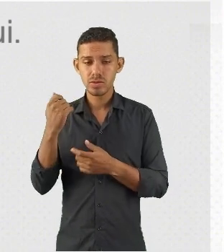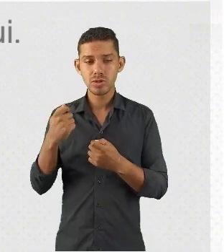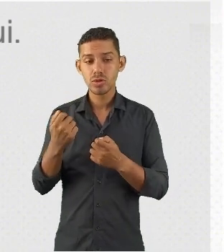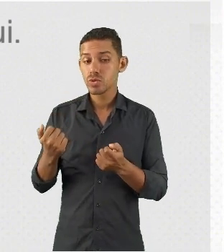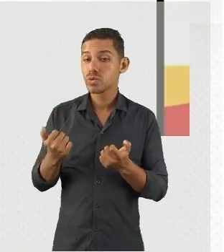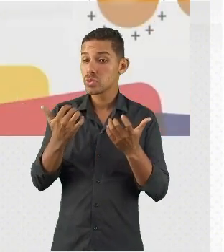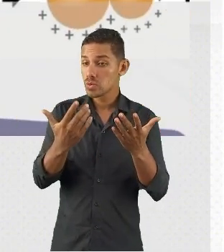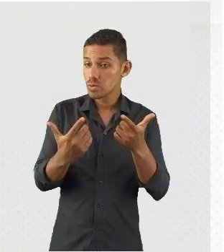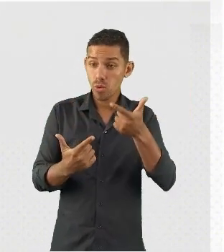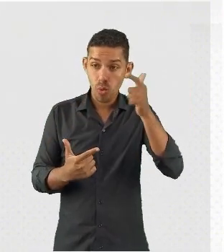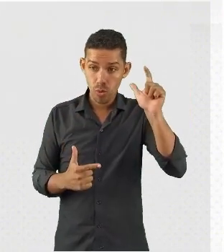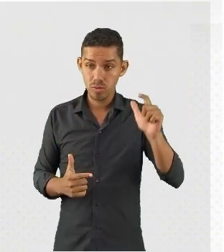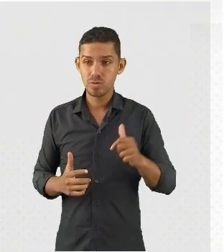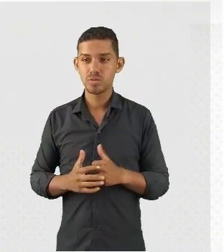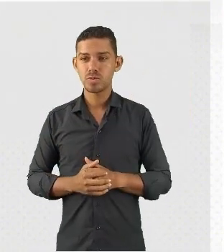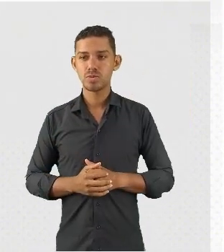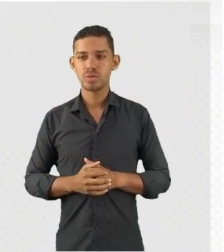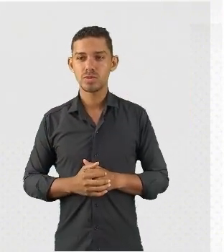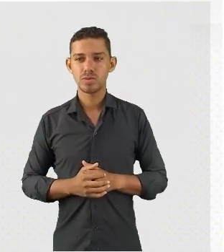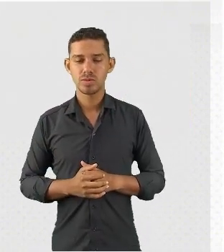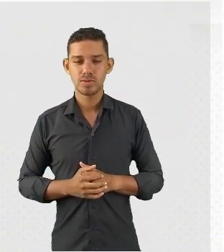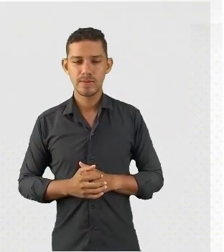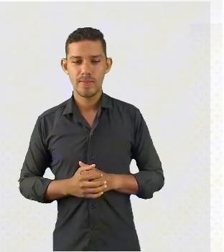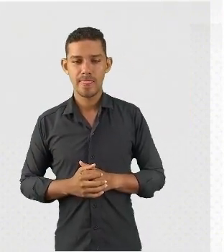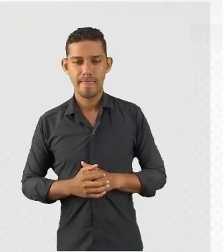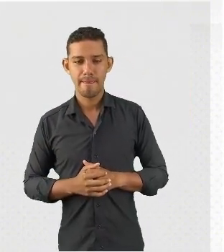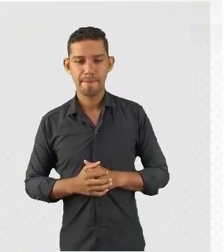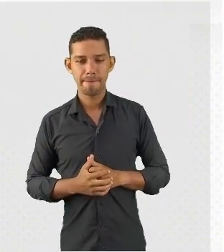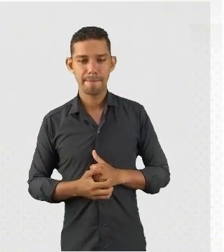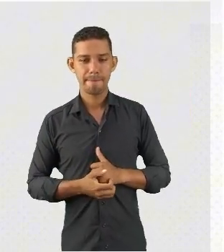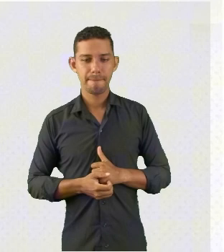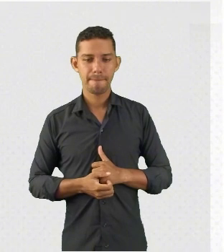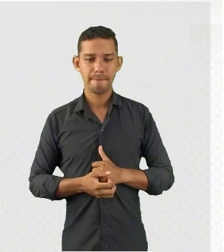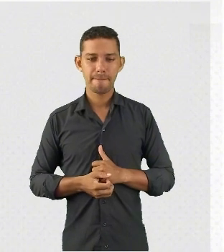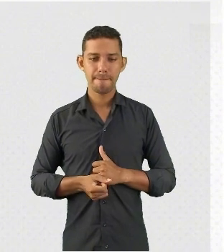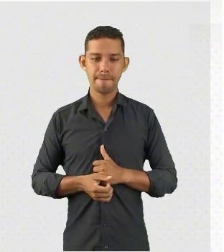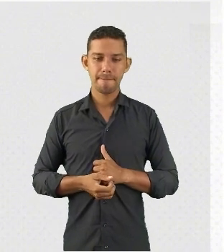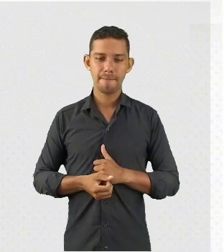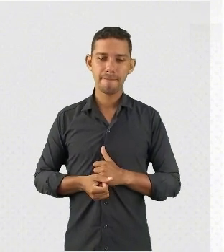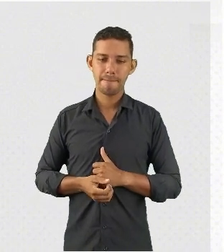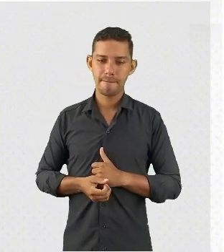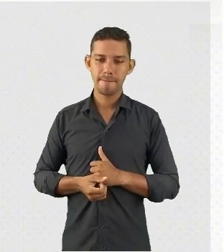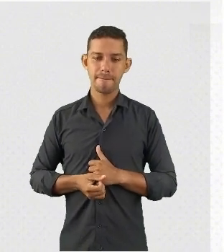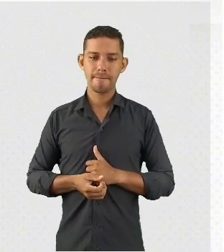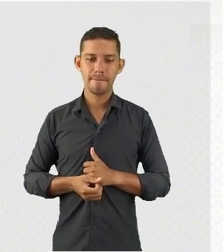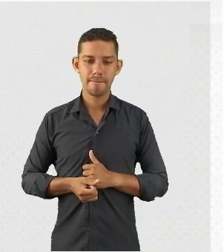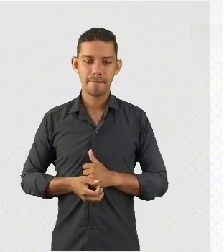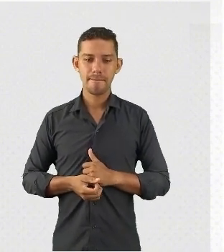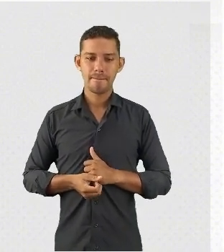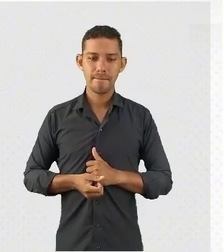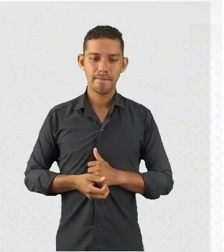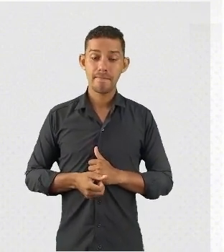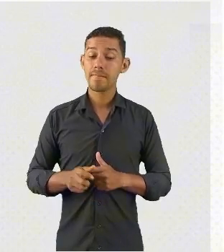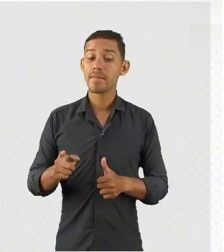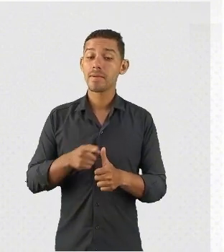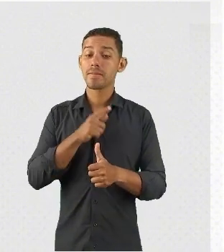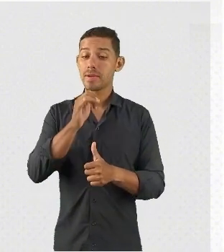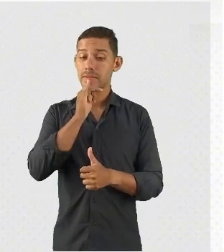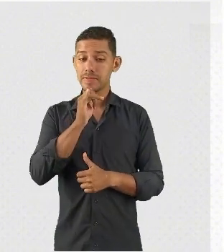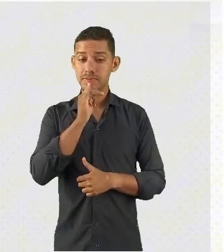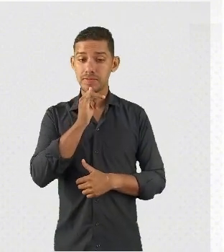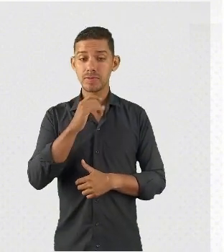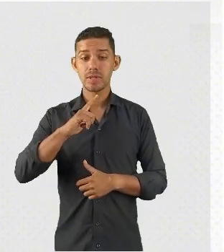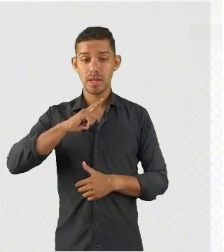né? Vamos ver aqui na figura. Olha só, nesse primeiro exemplo, eu tenho um corpo neutro, aqui,